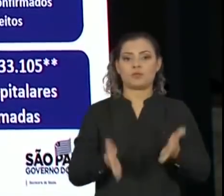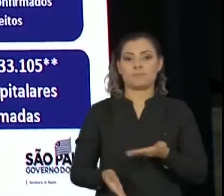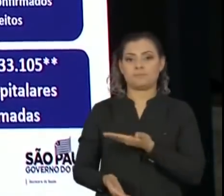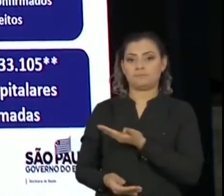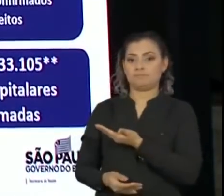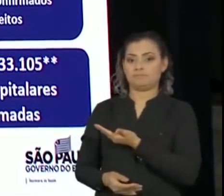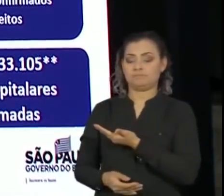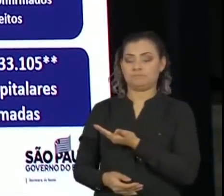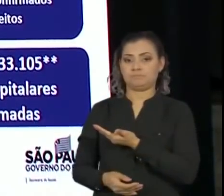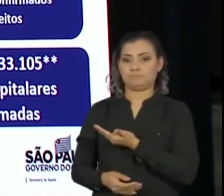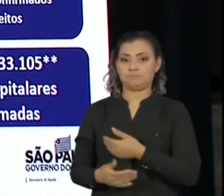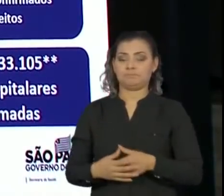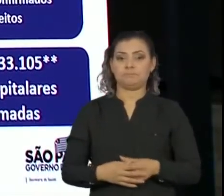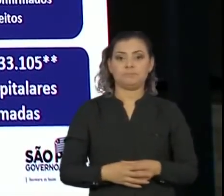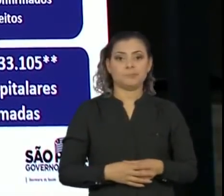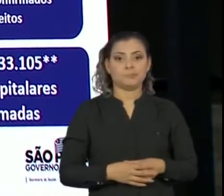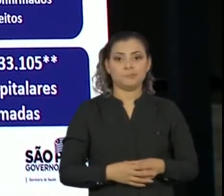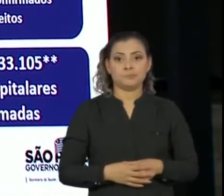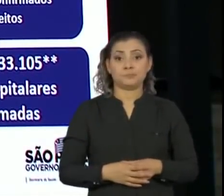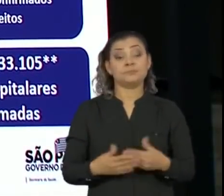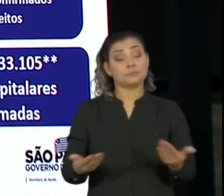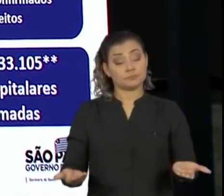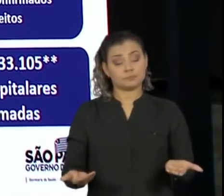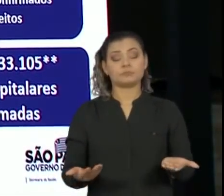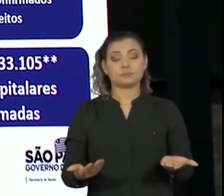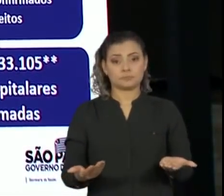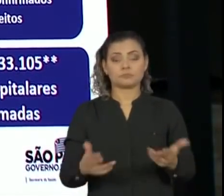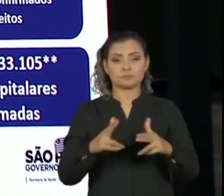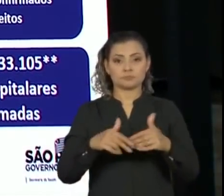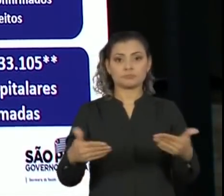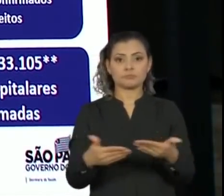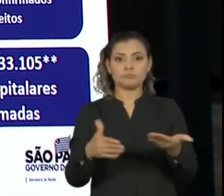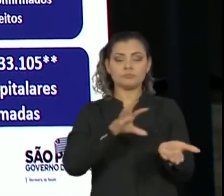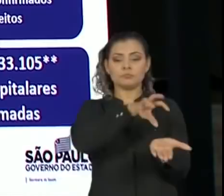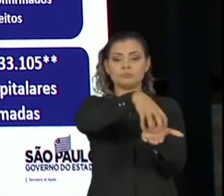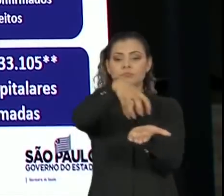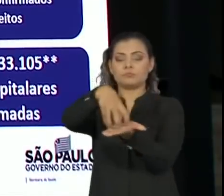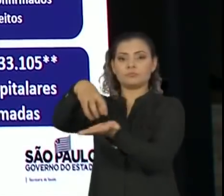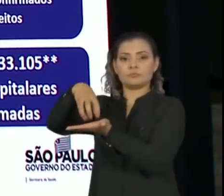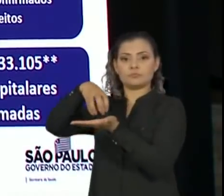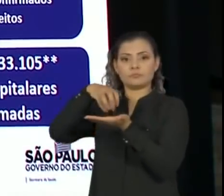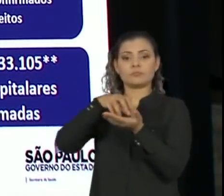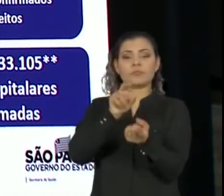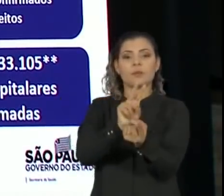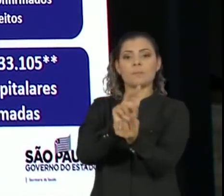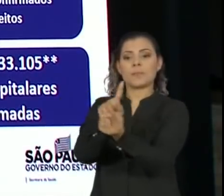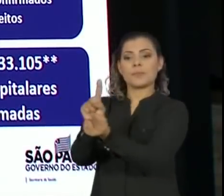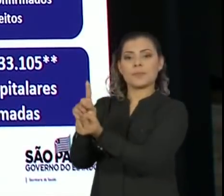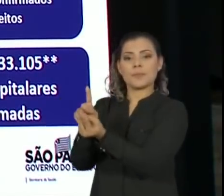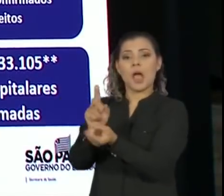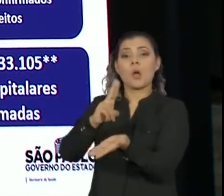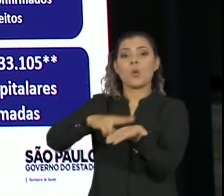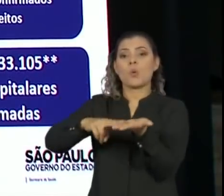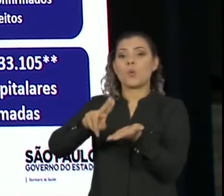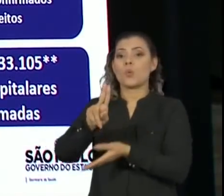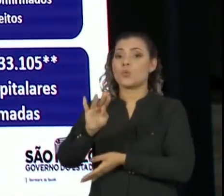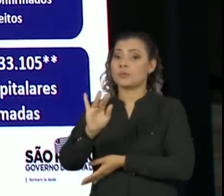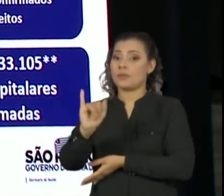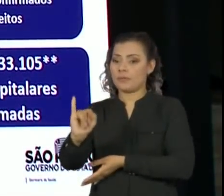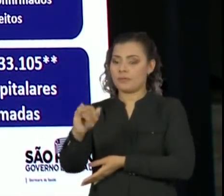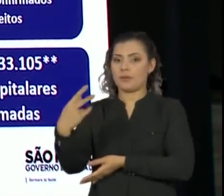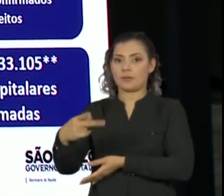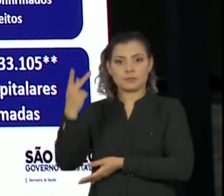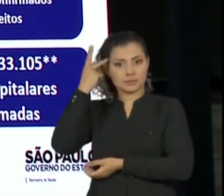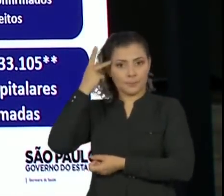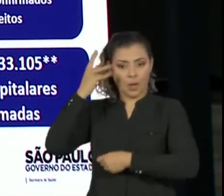10.767 óbitos. Nossas unidades de UTI para o Grande